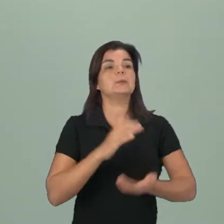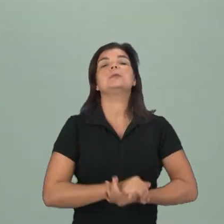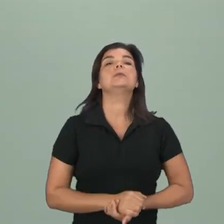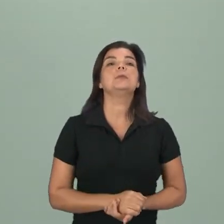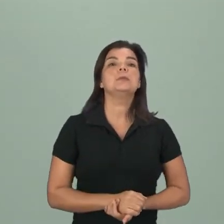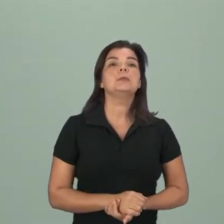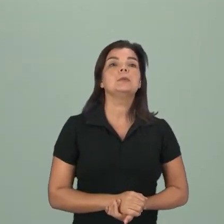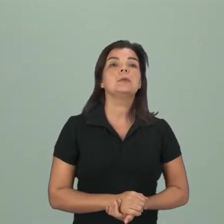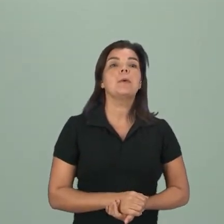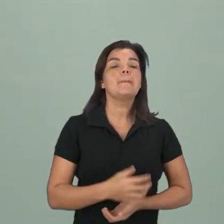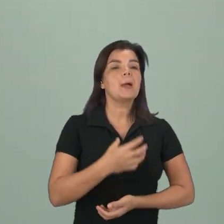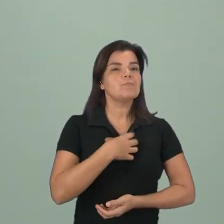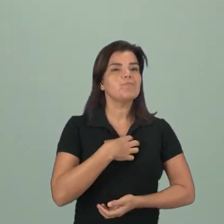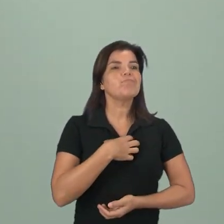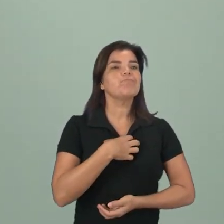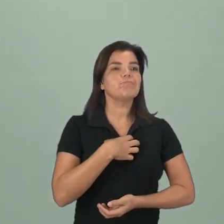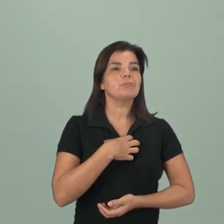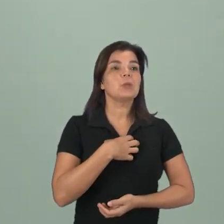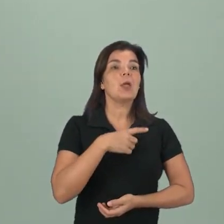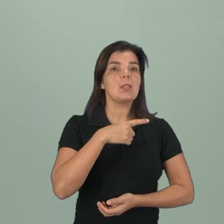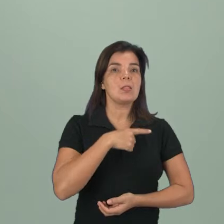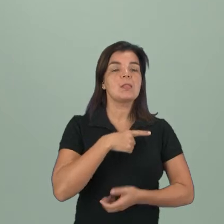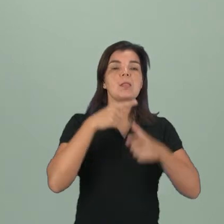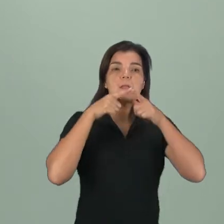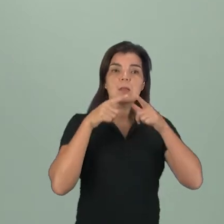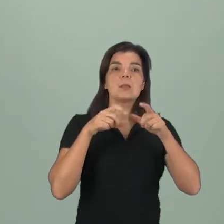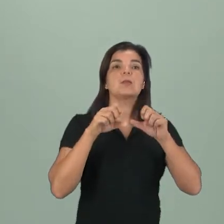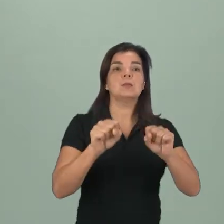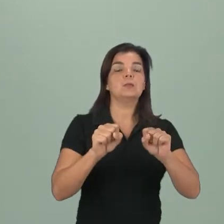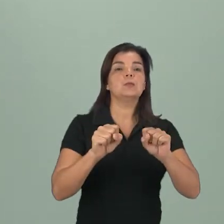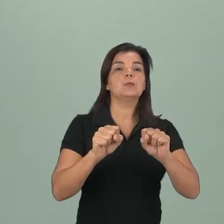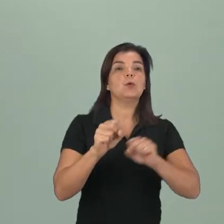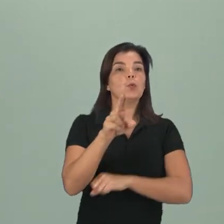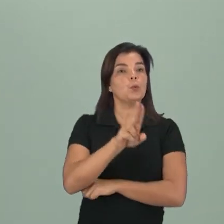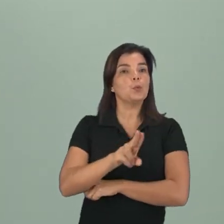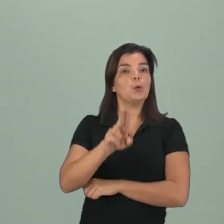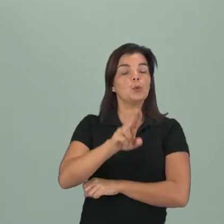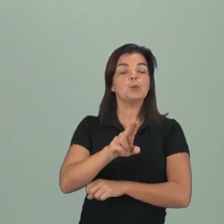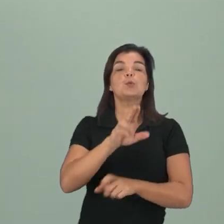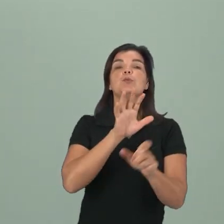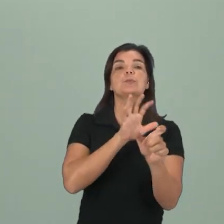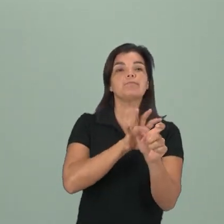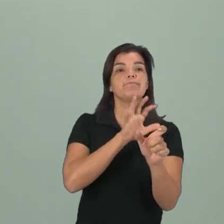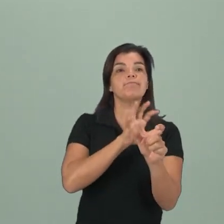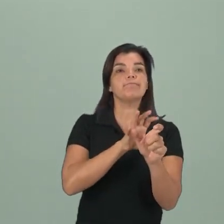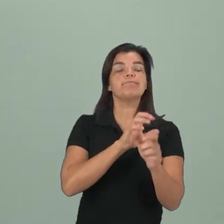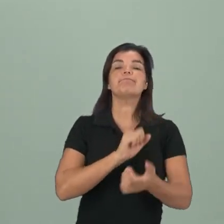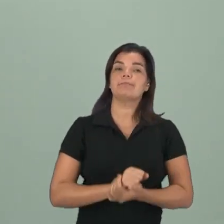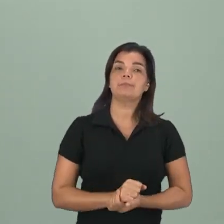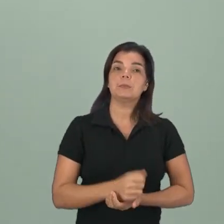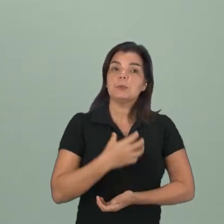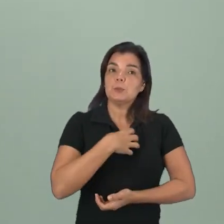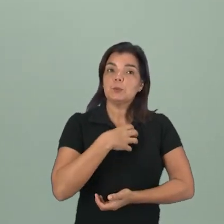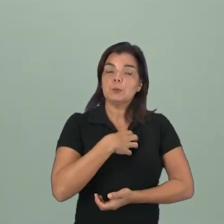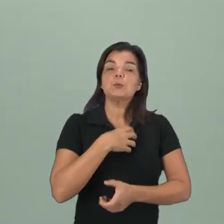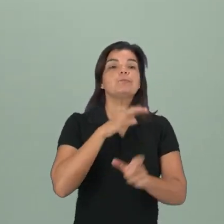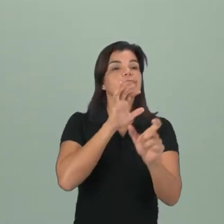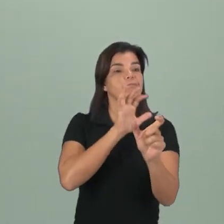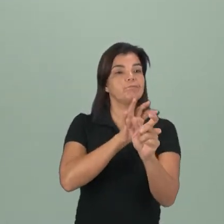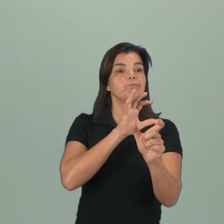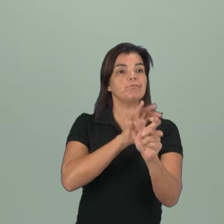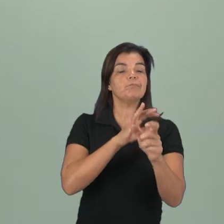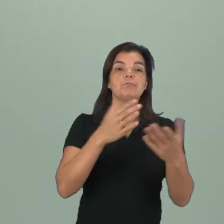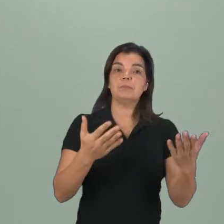isso, gente, para ter essa linguagem, faz-se uso da conotação, faz-se uso do sentido